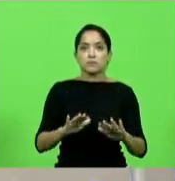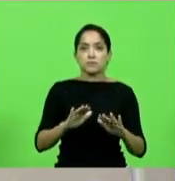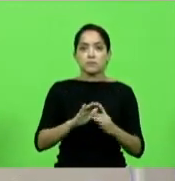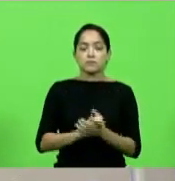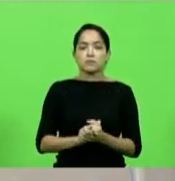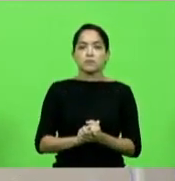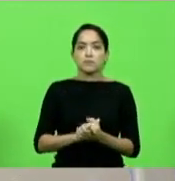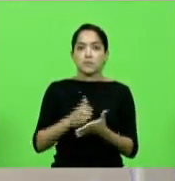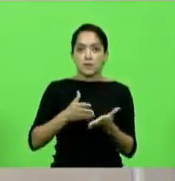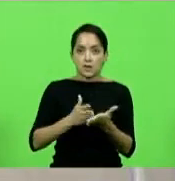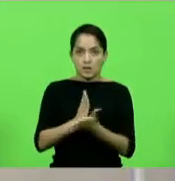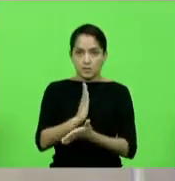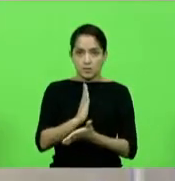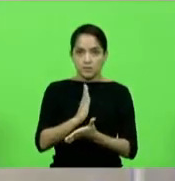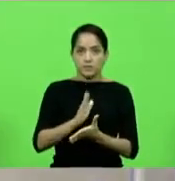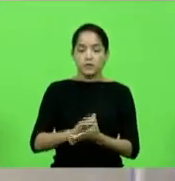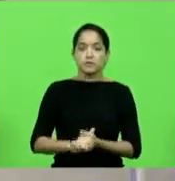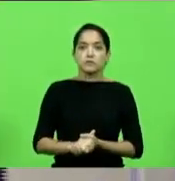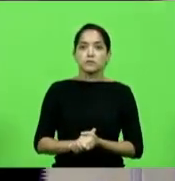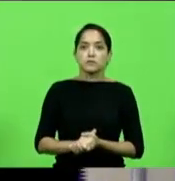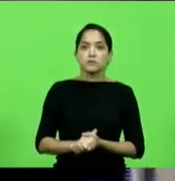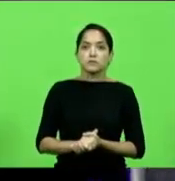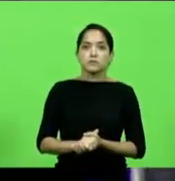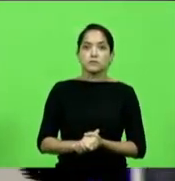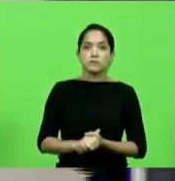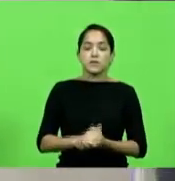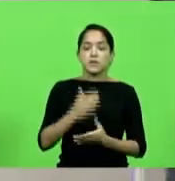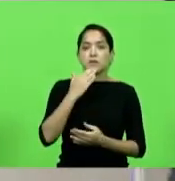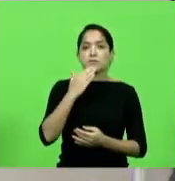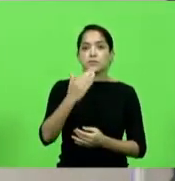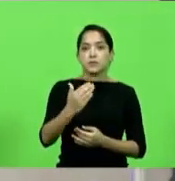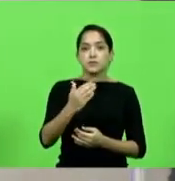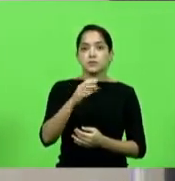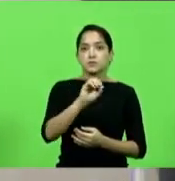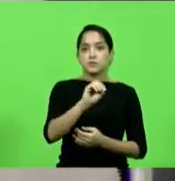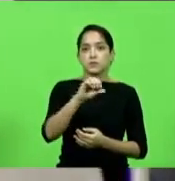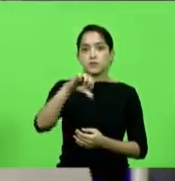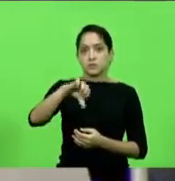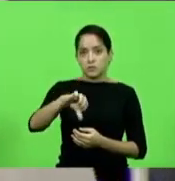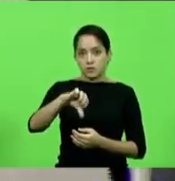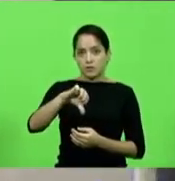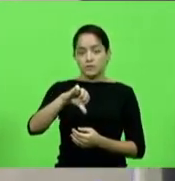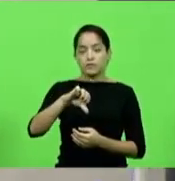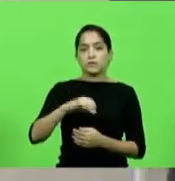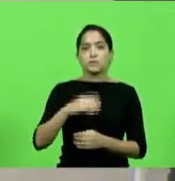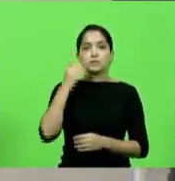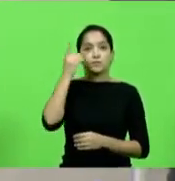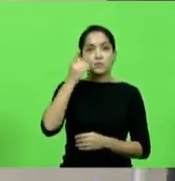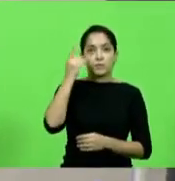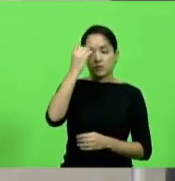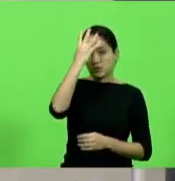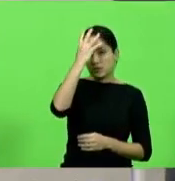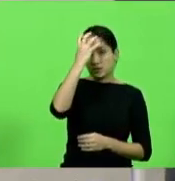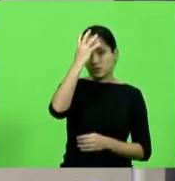se encontra, aprovado por unanimidade, pedido de informação 09, autor deputado Ismael dos Santos,